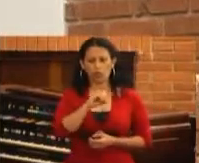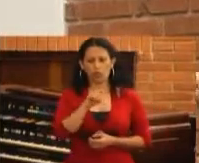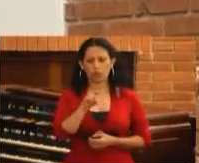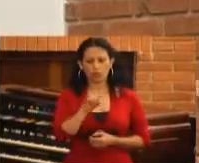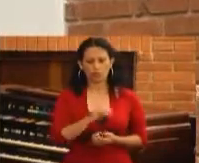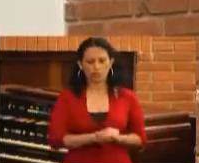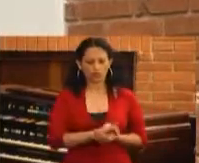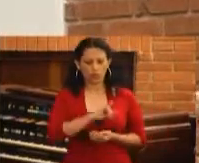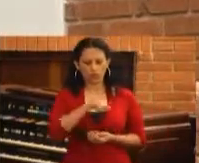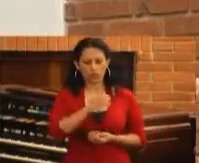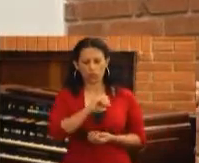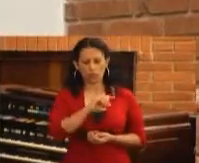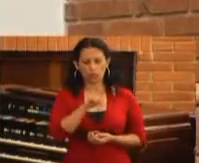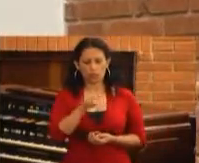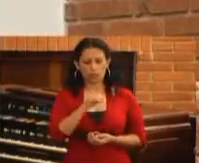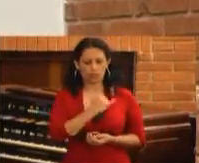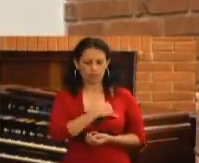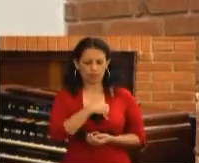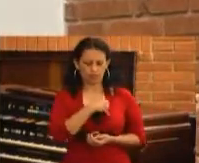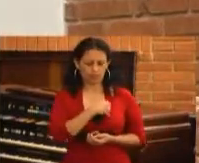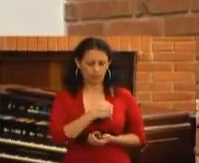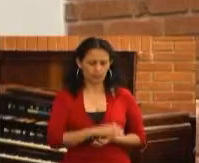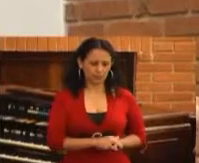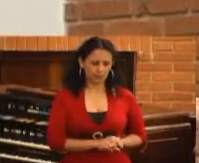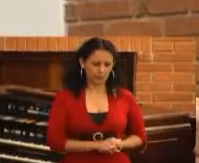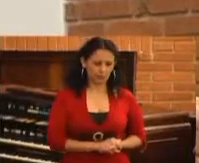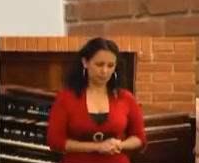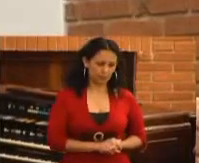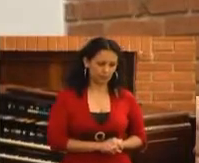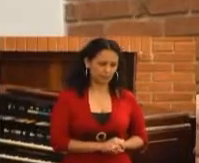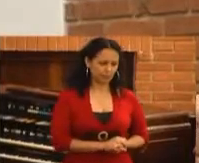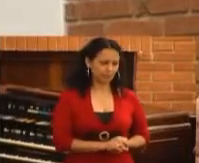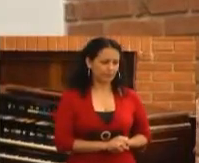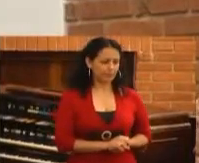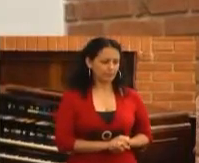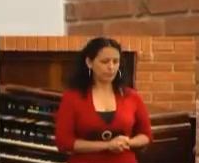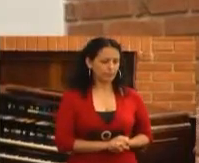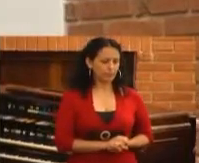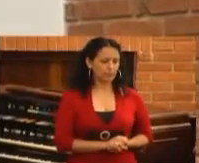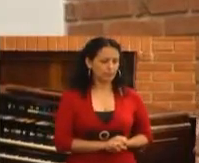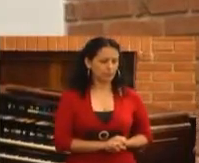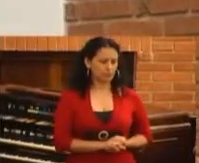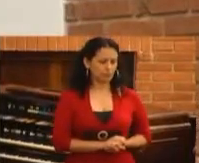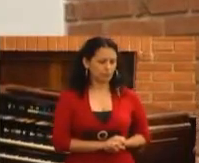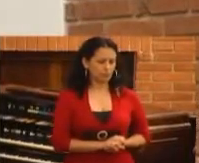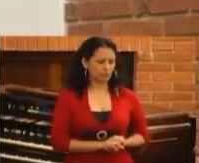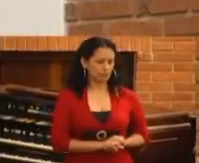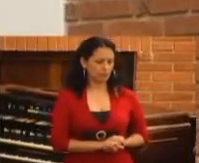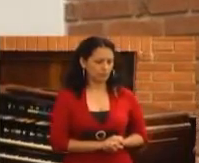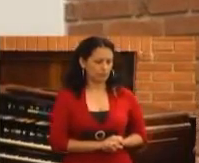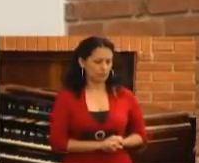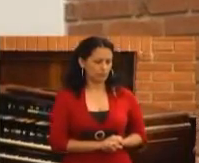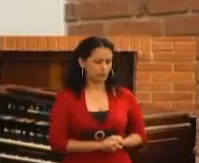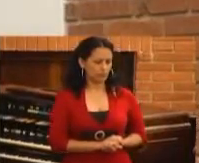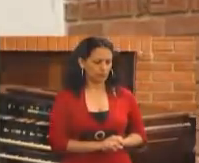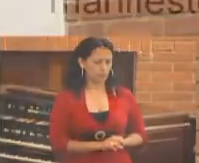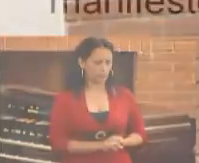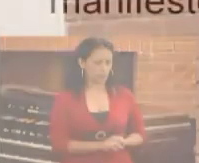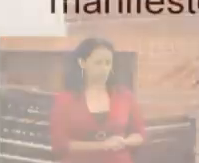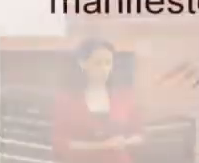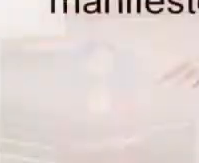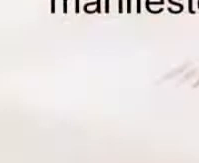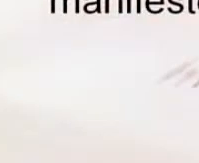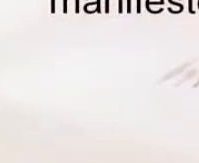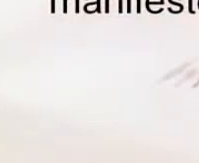não exerceu nenhum poder na ressurreição, mas ele foi passivo na